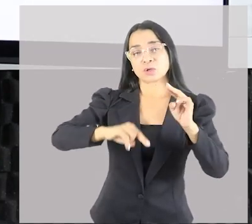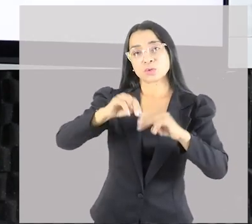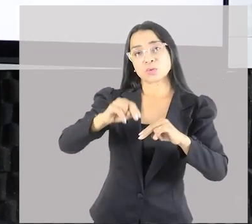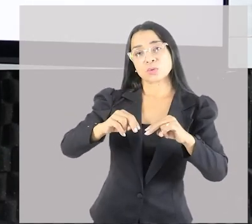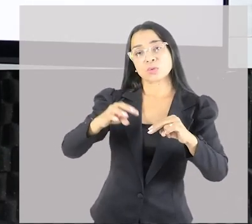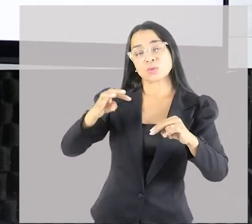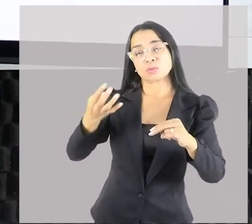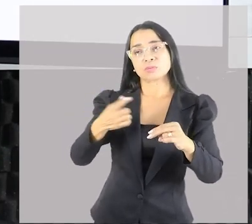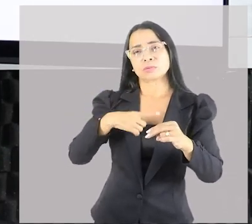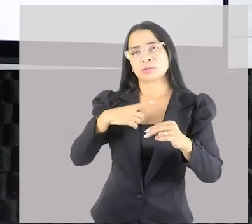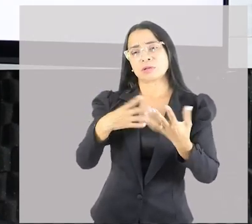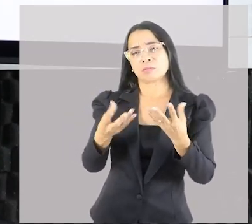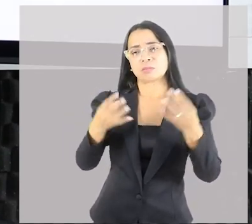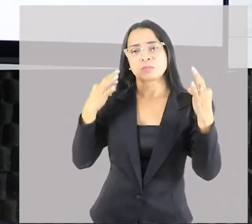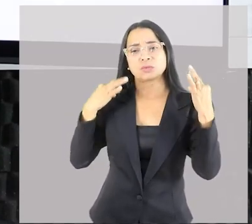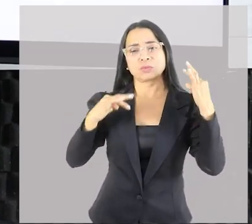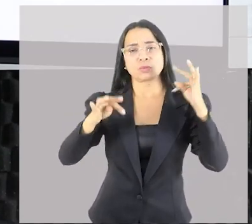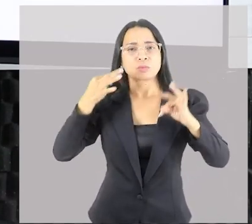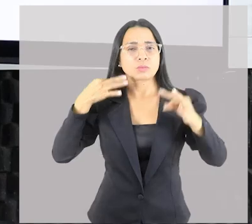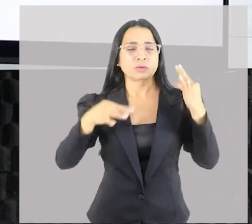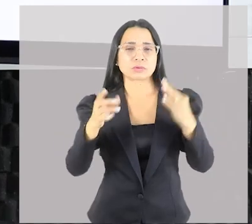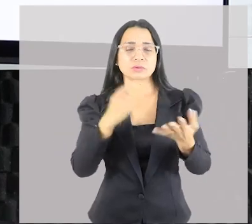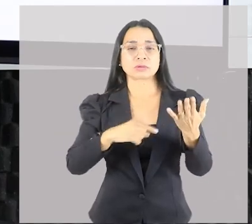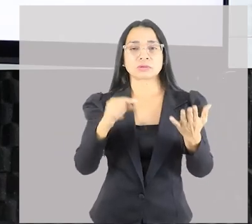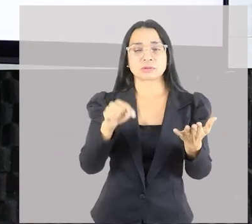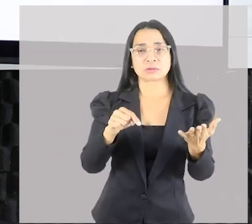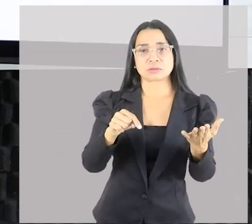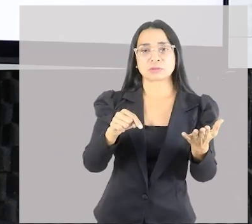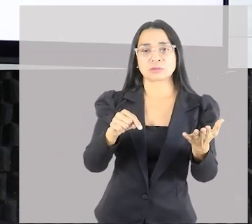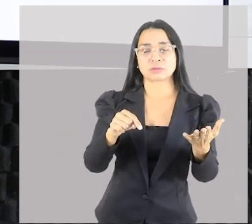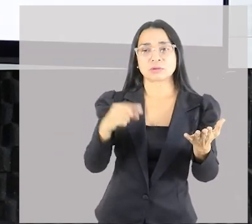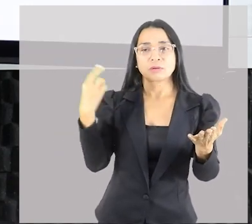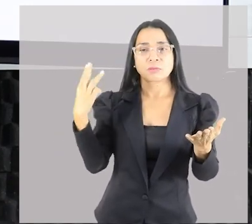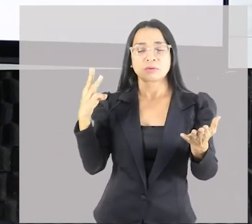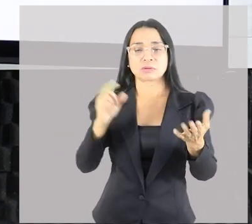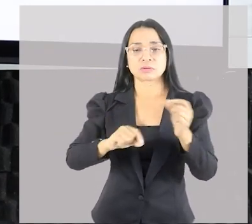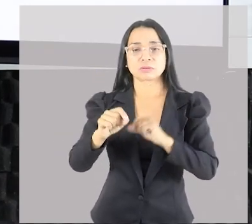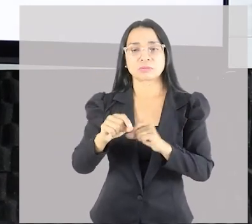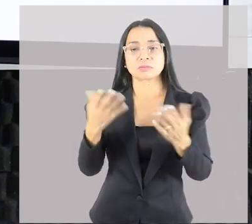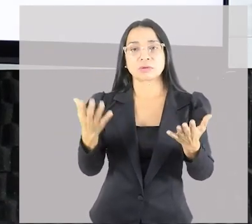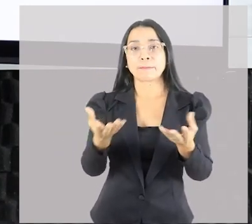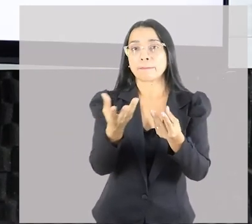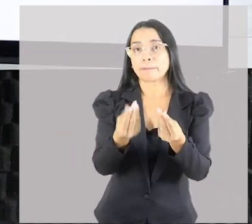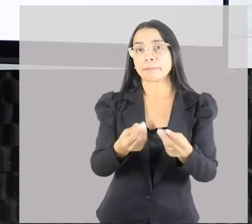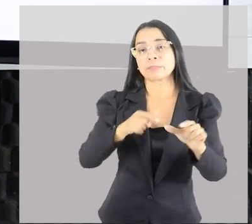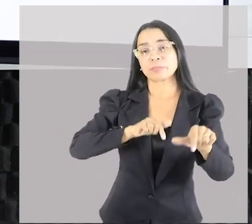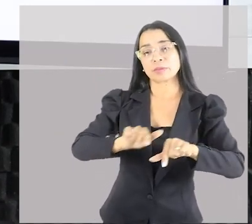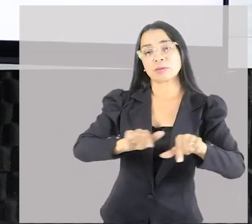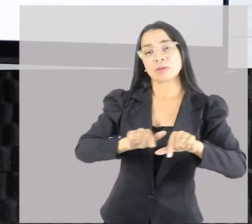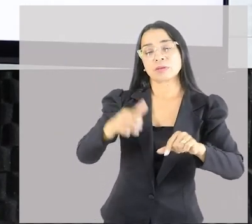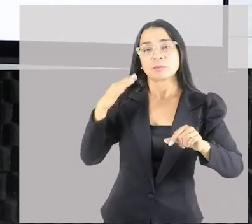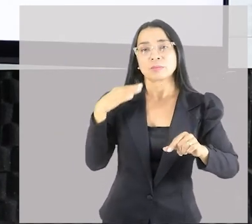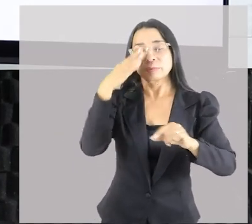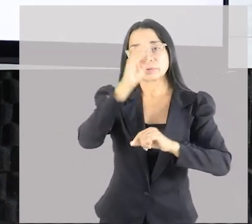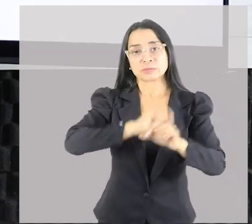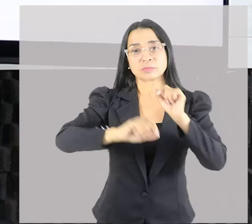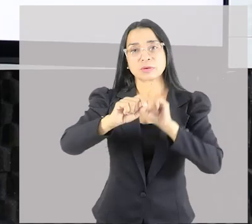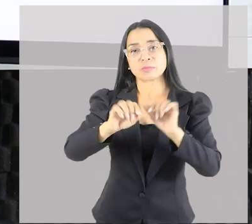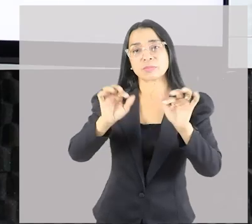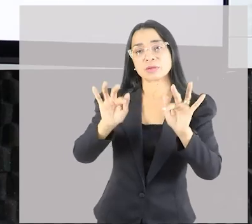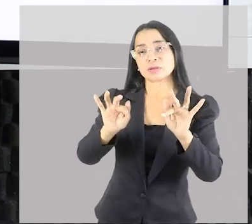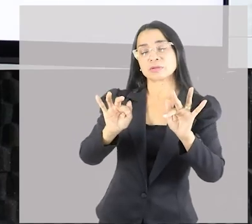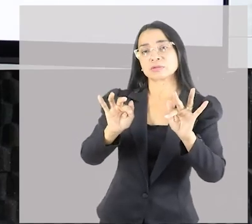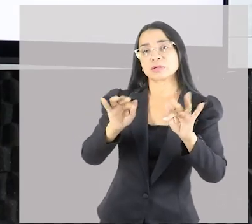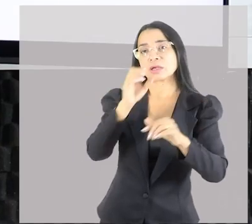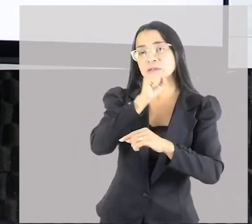turismo, porque o meu boi é um aspecto do turismo muito grande aqui, ele é muito trabalhado, principalmente aos finais de semana,